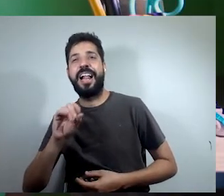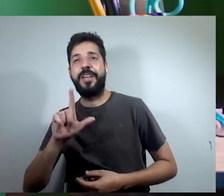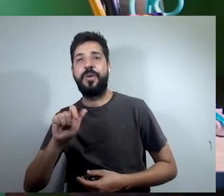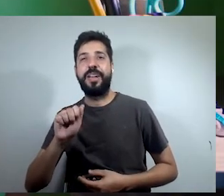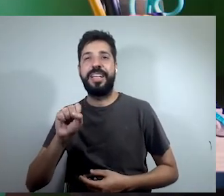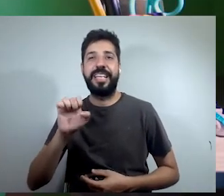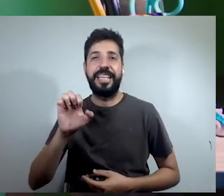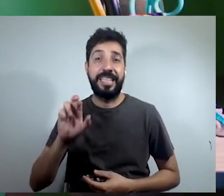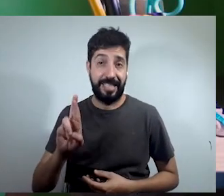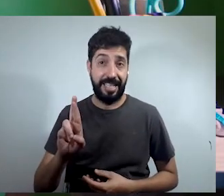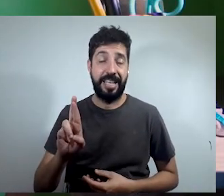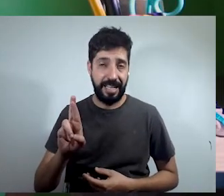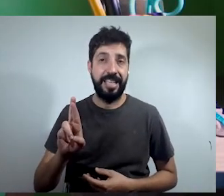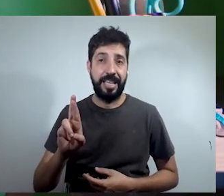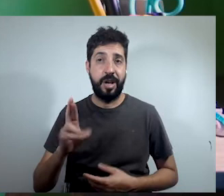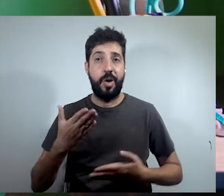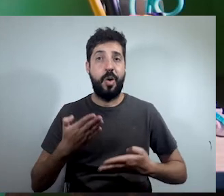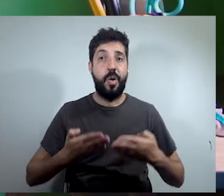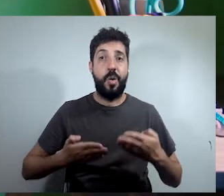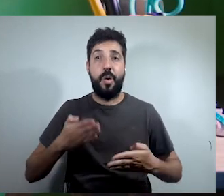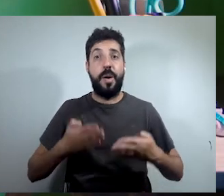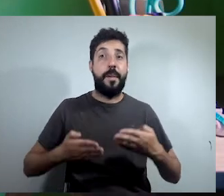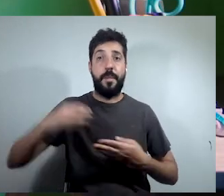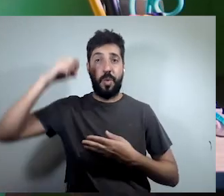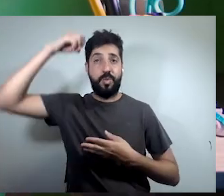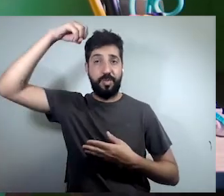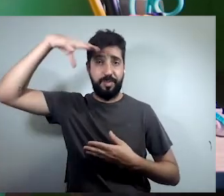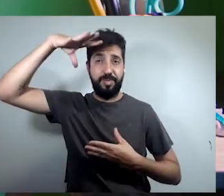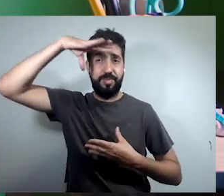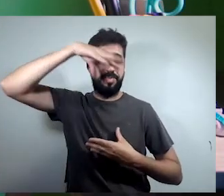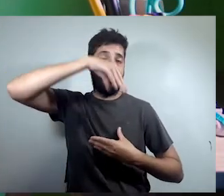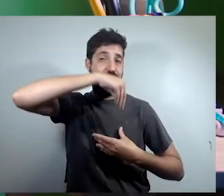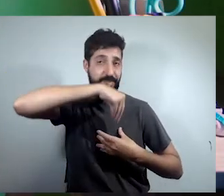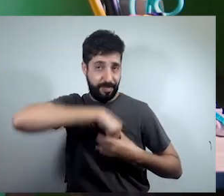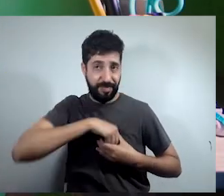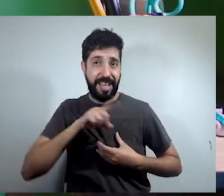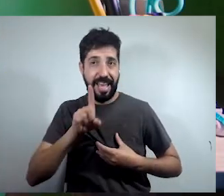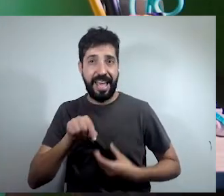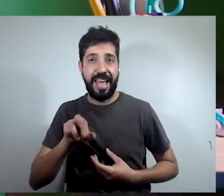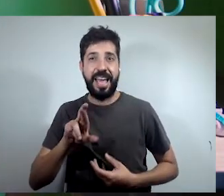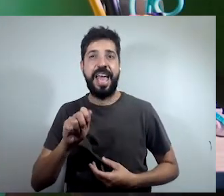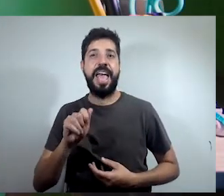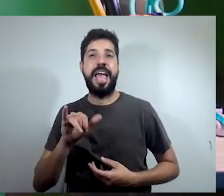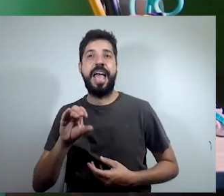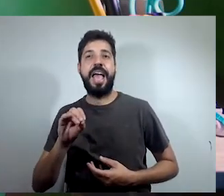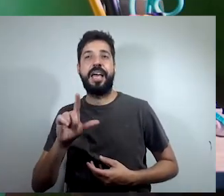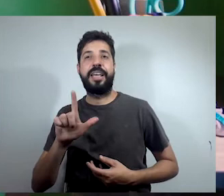laser. Robô de luz. Minha luz é de raio